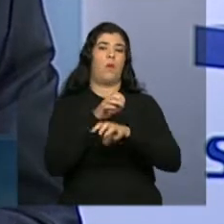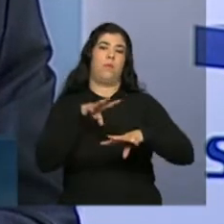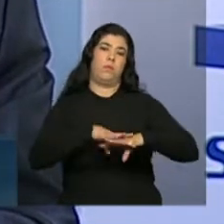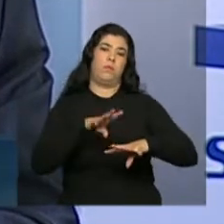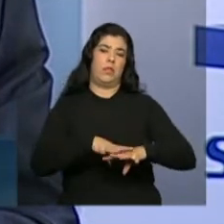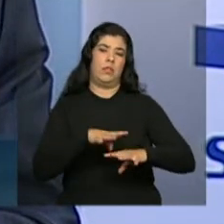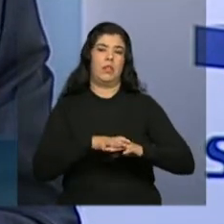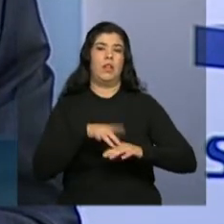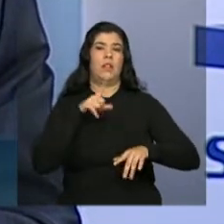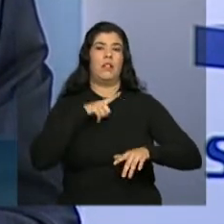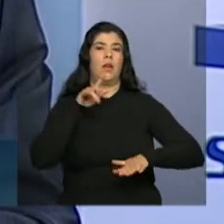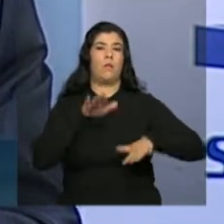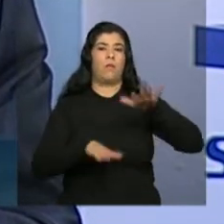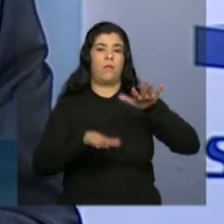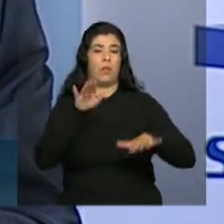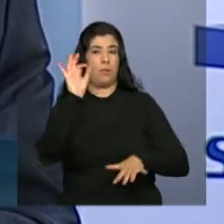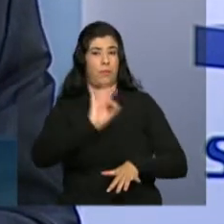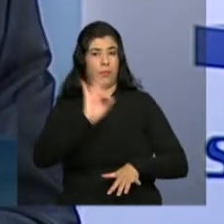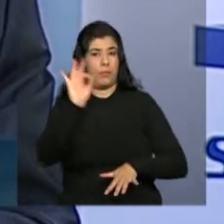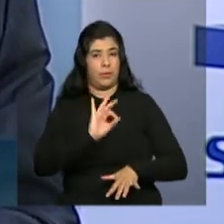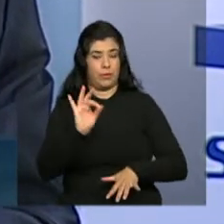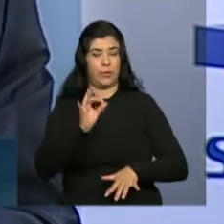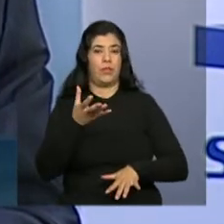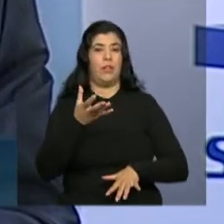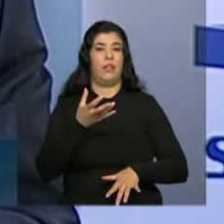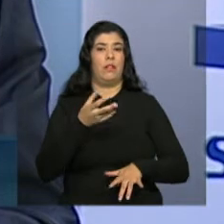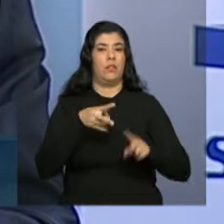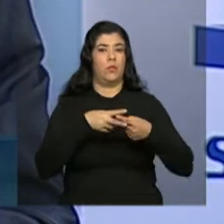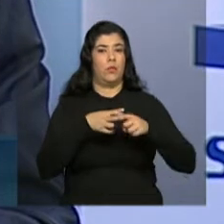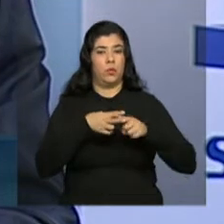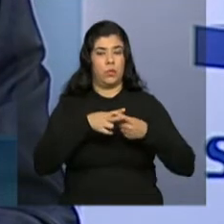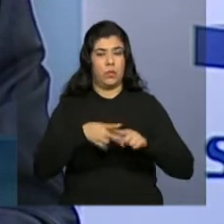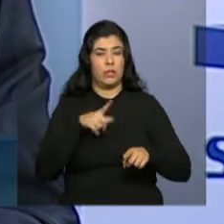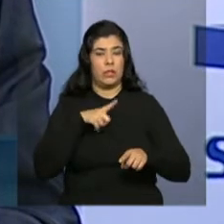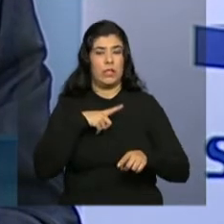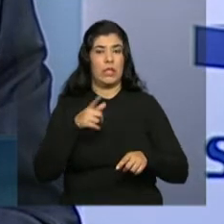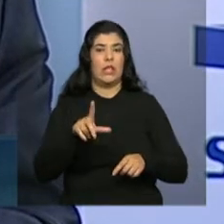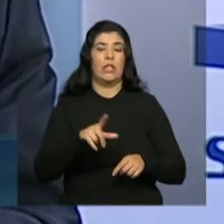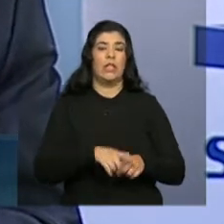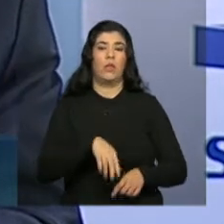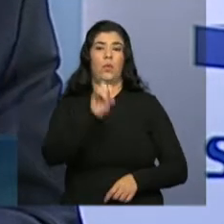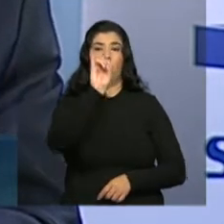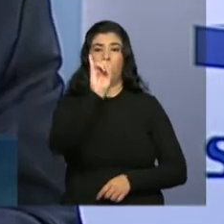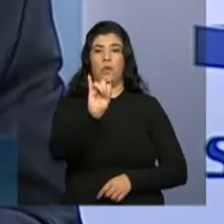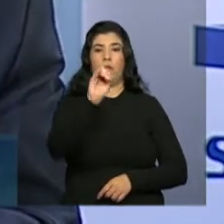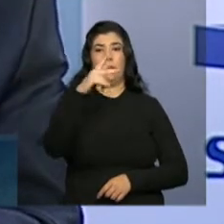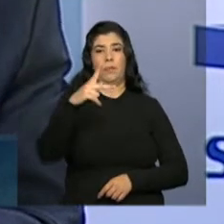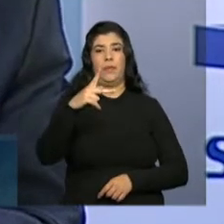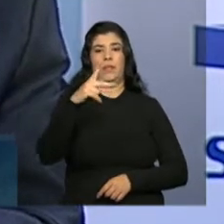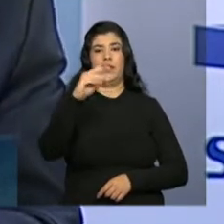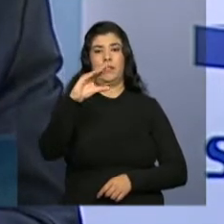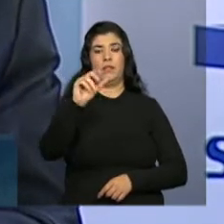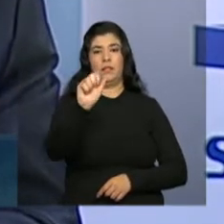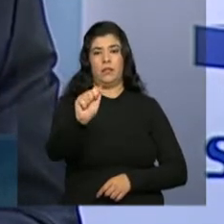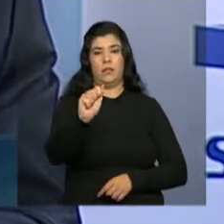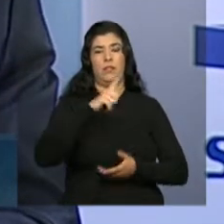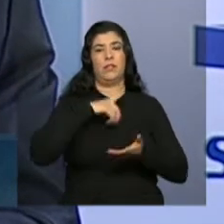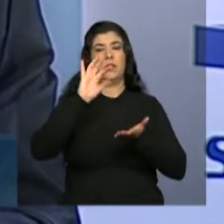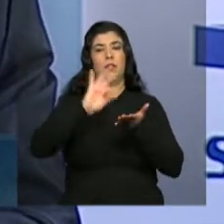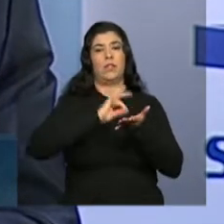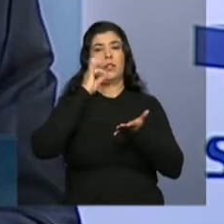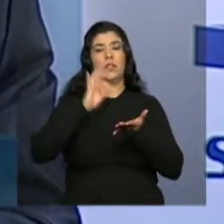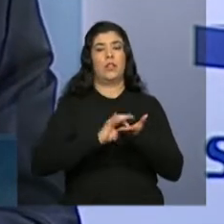feita anualmente ela leva em conta e agora na o IPCA na regiza um